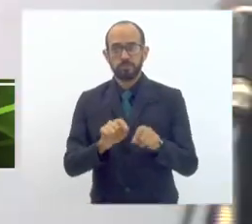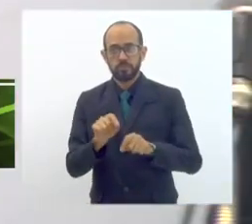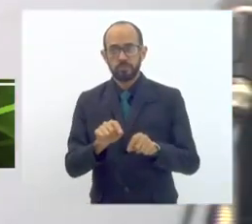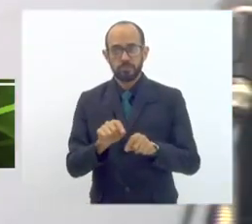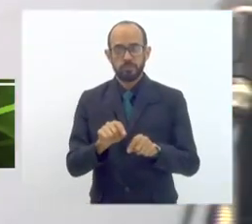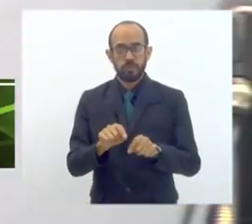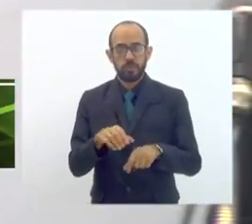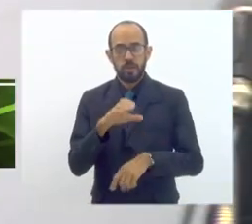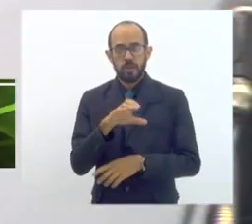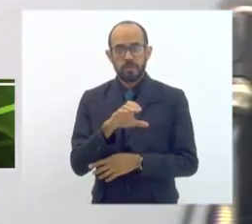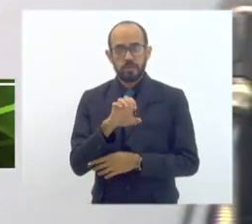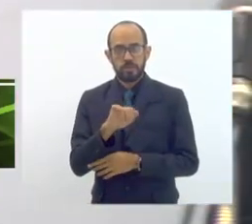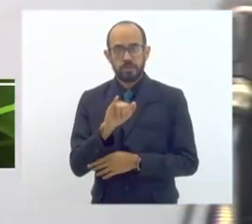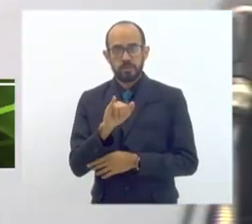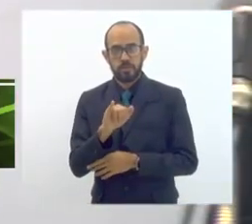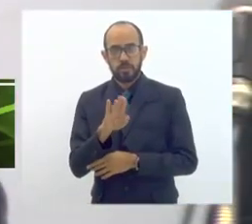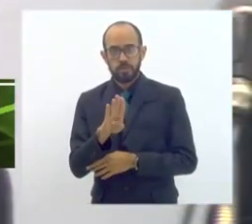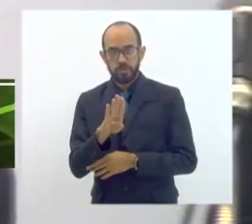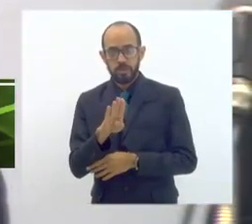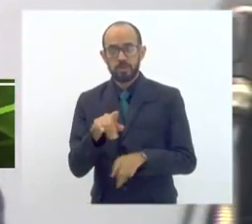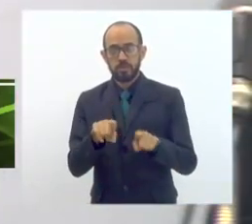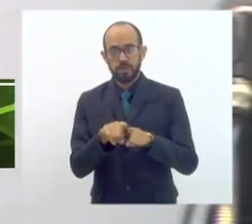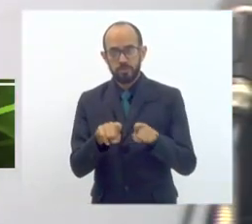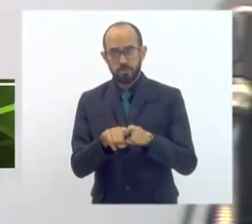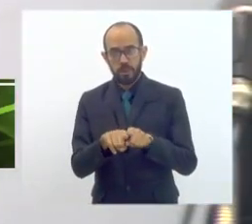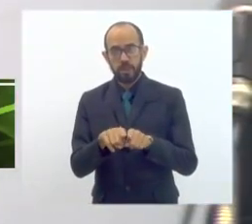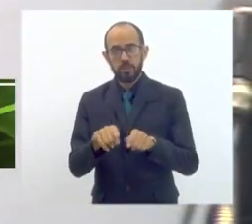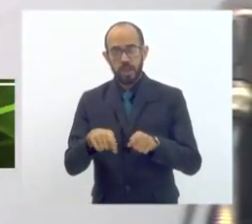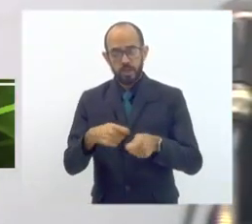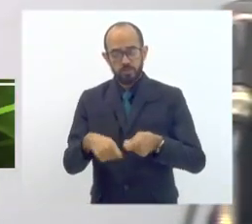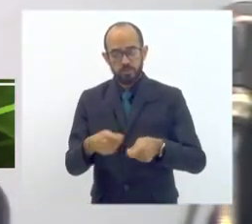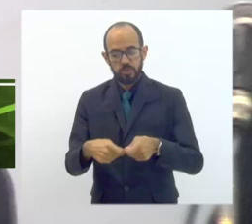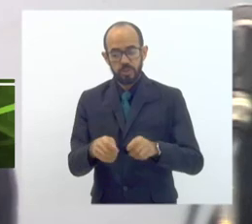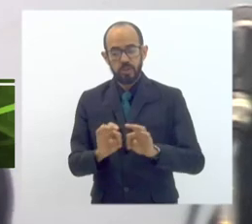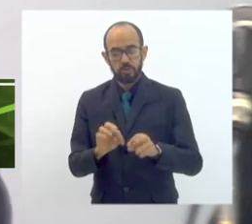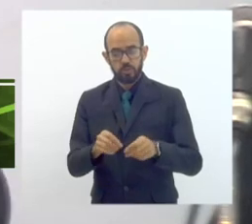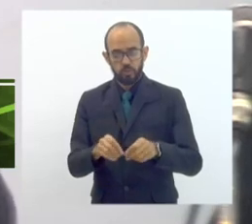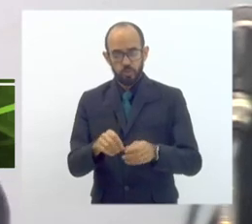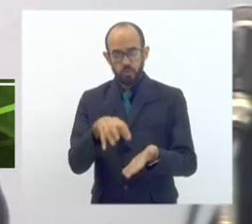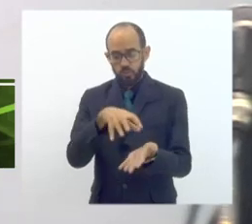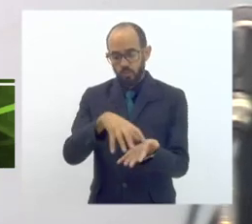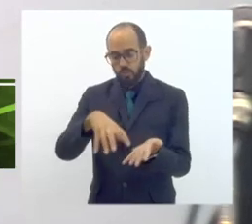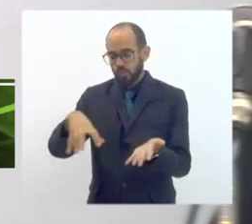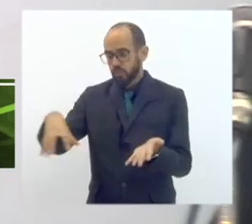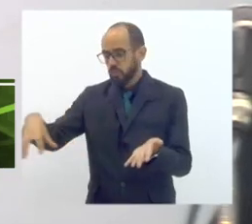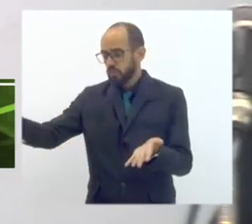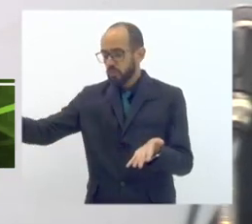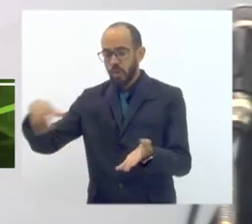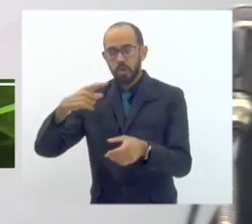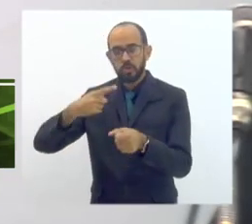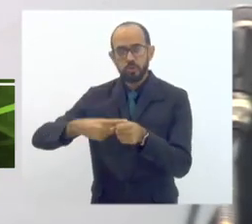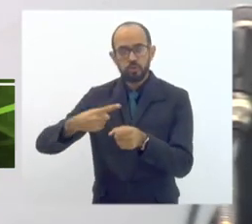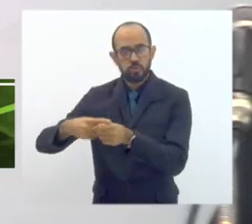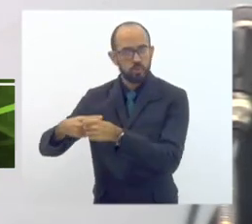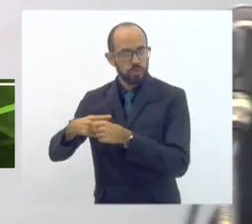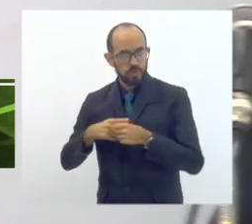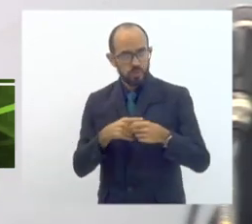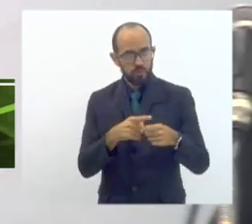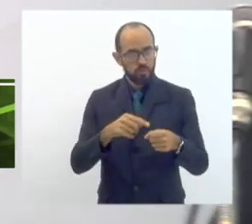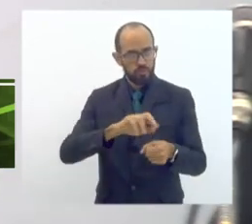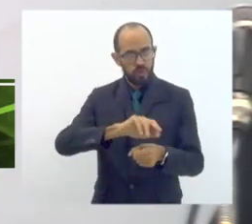na CIB, mas também de operacionalizar esse planejamento regionalizado em âmbito com